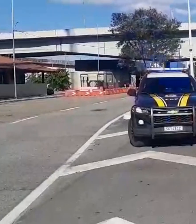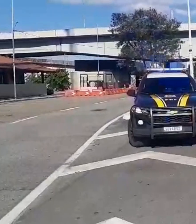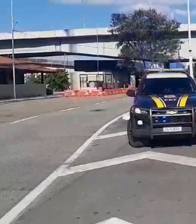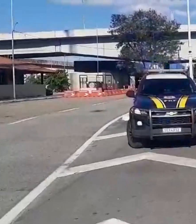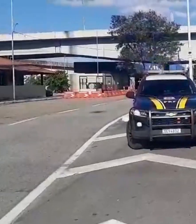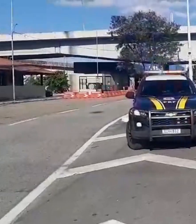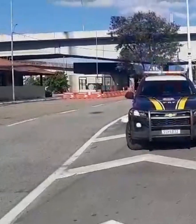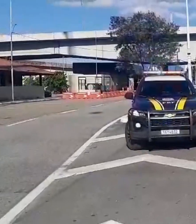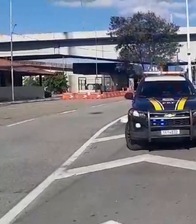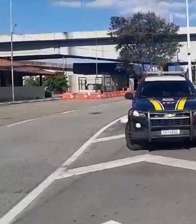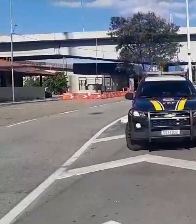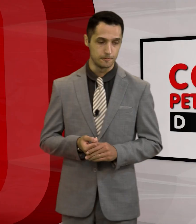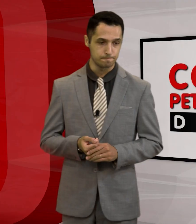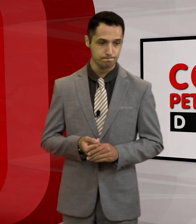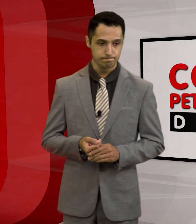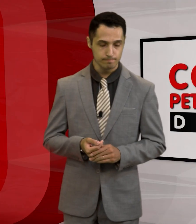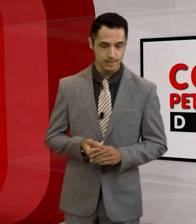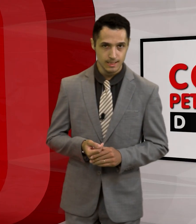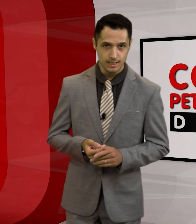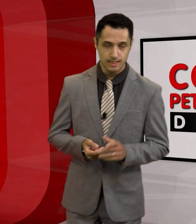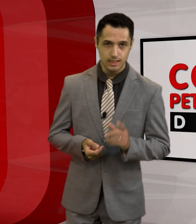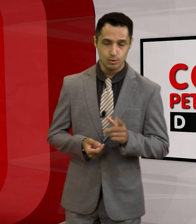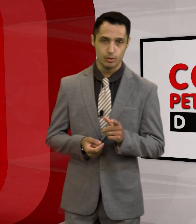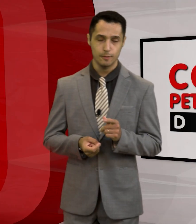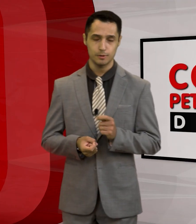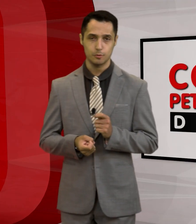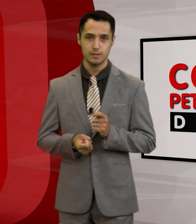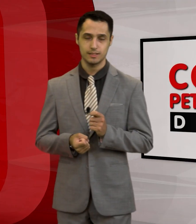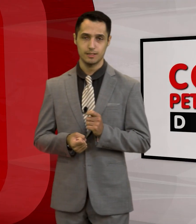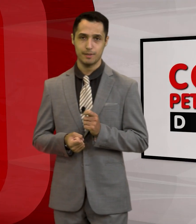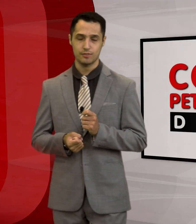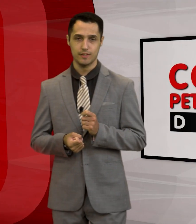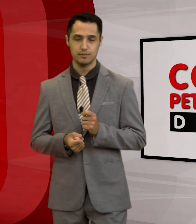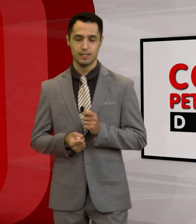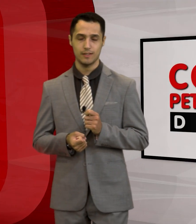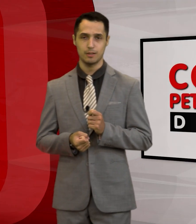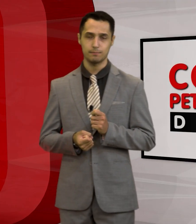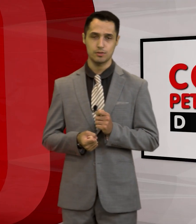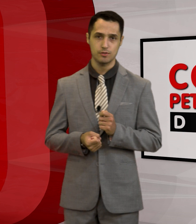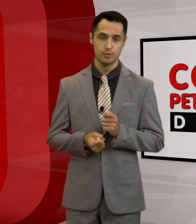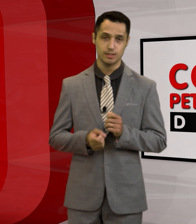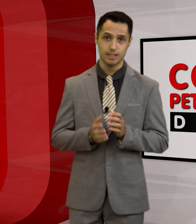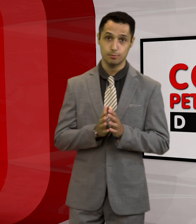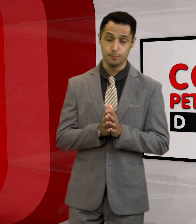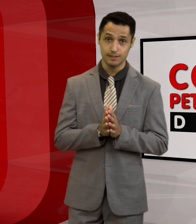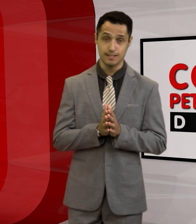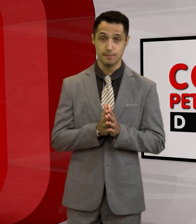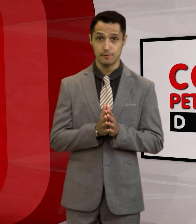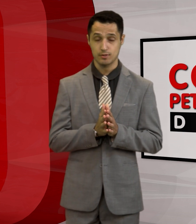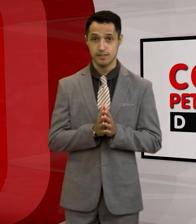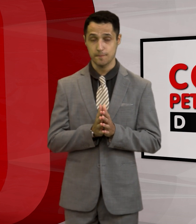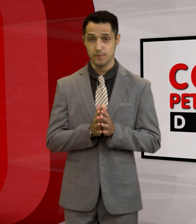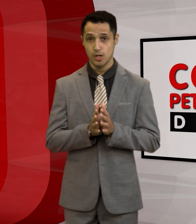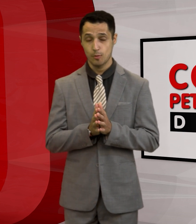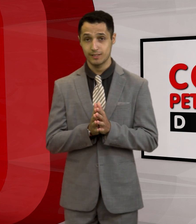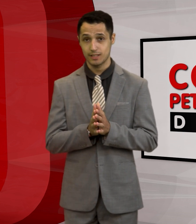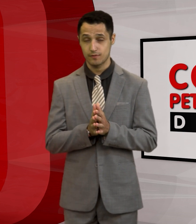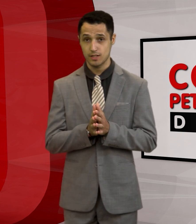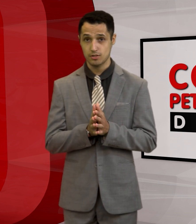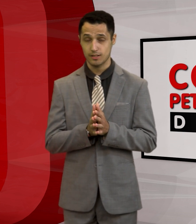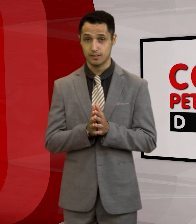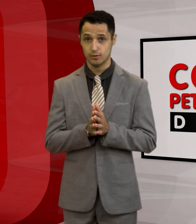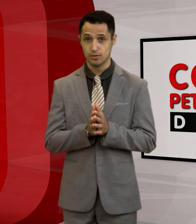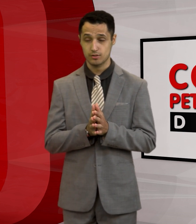Bonito, na região metropolitana do Rio. O Correio Petropolitano Debate faz um intervalo rápido, a gente volta daqui a pouco para trazer para você